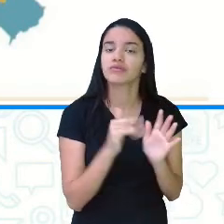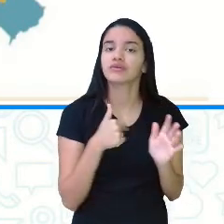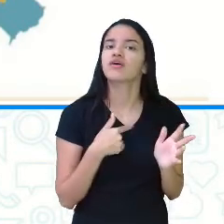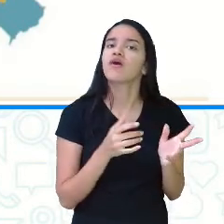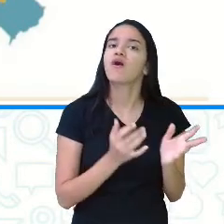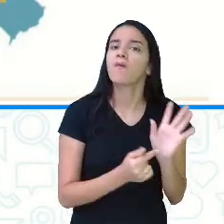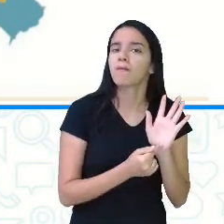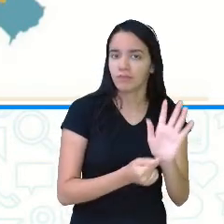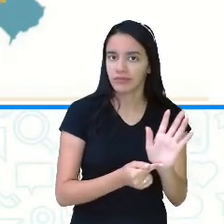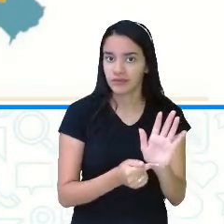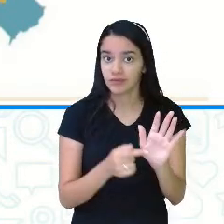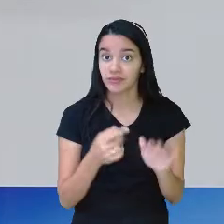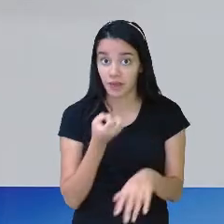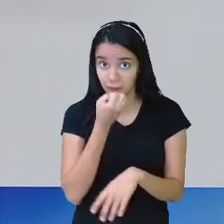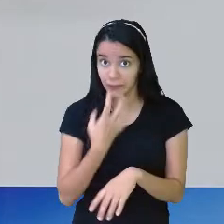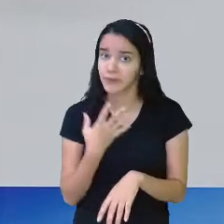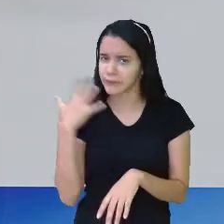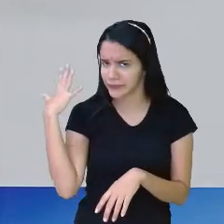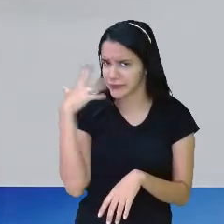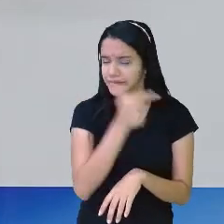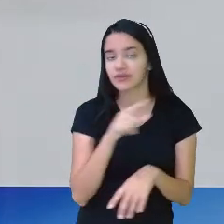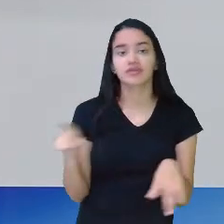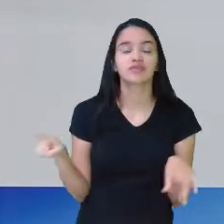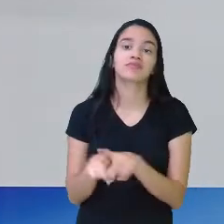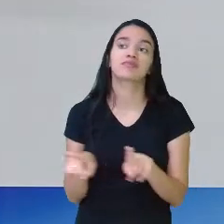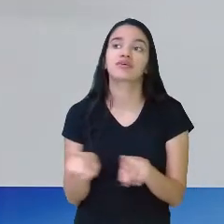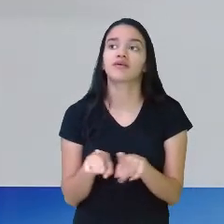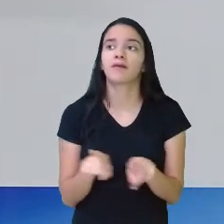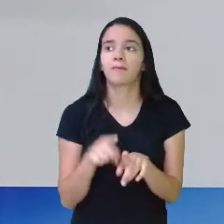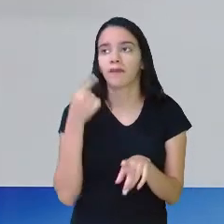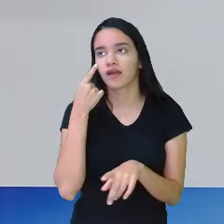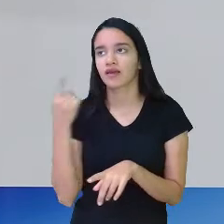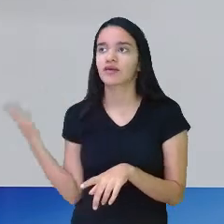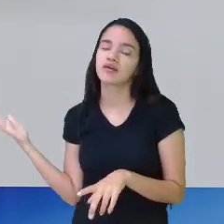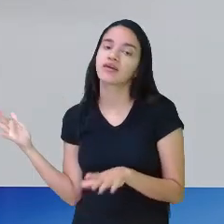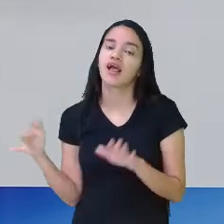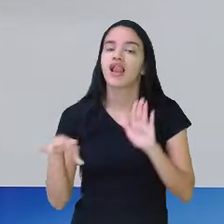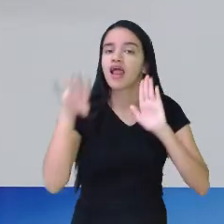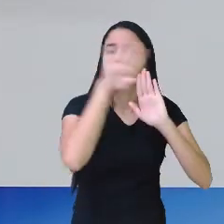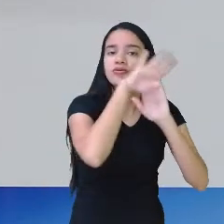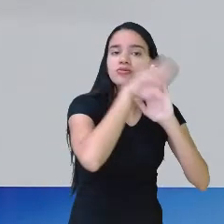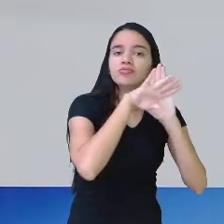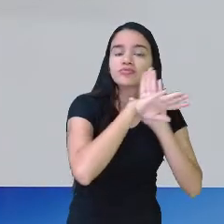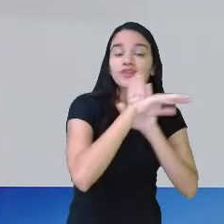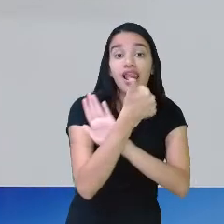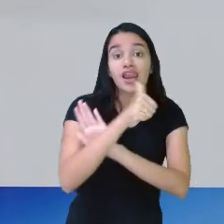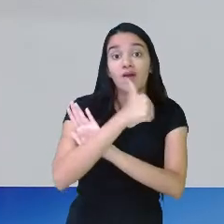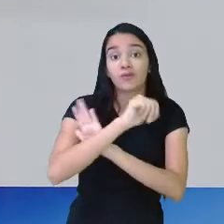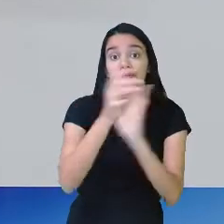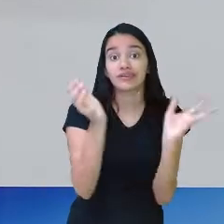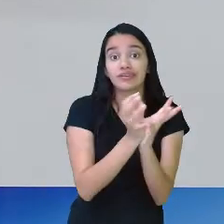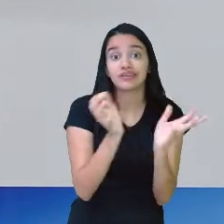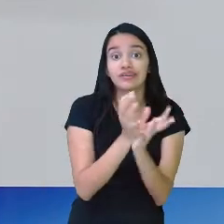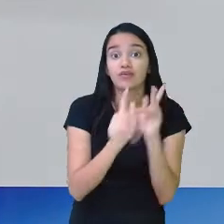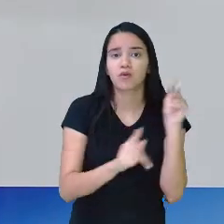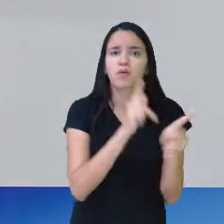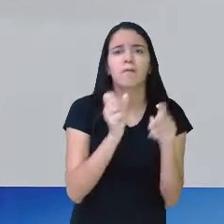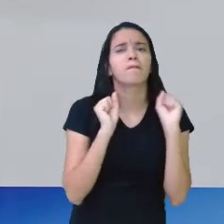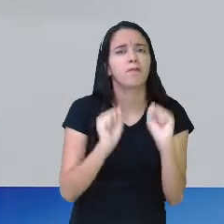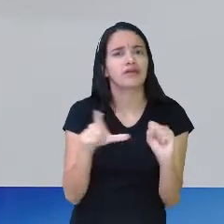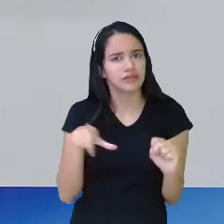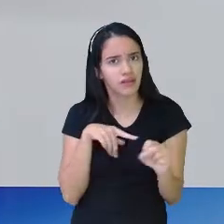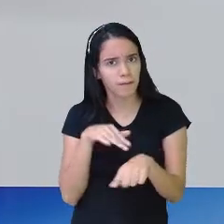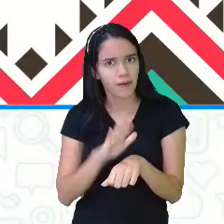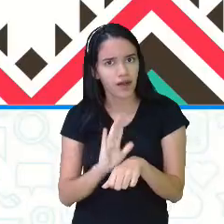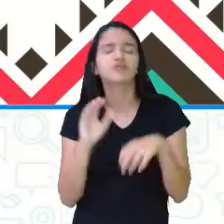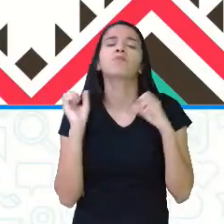bonitos. Vale a pena também, olha. Aqui a gente listou pelo menos 11 grupos. Pode ter mais? Claro